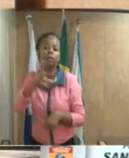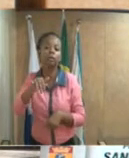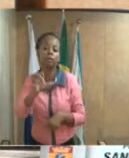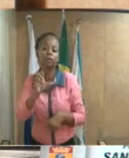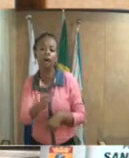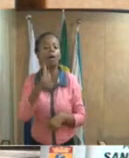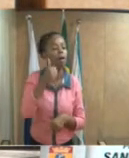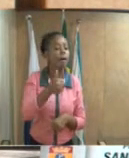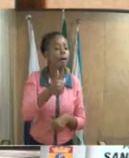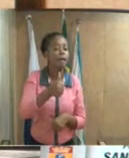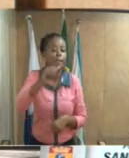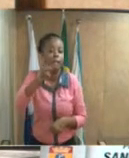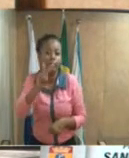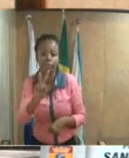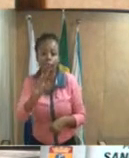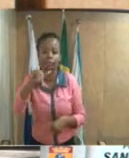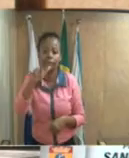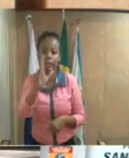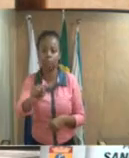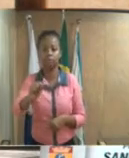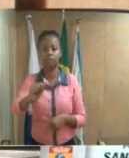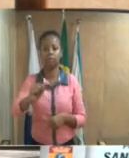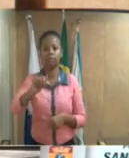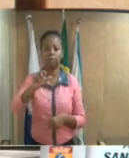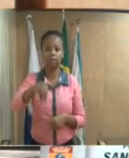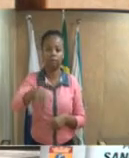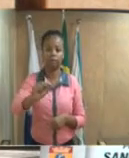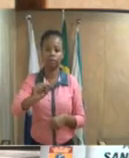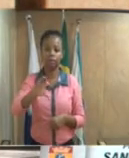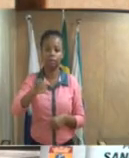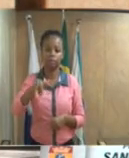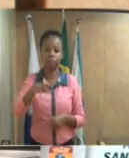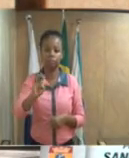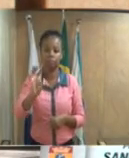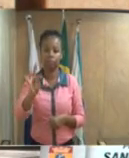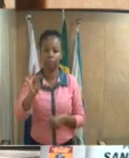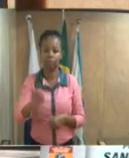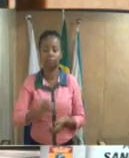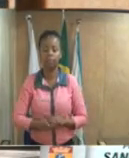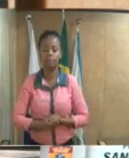ilustríssima senhora Vilma Oliveira de Nascimento, do Nascimento.